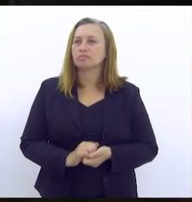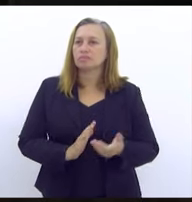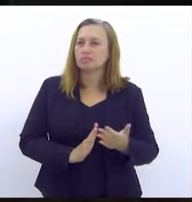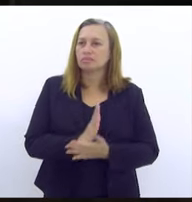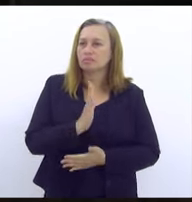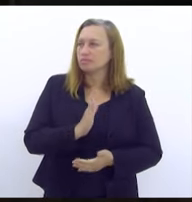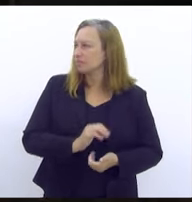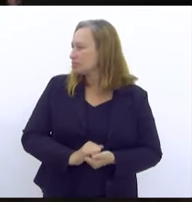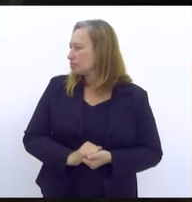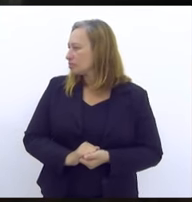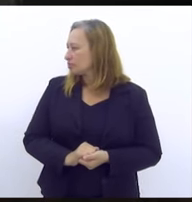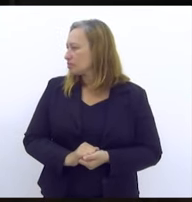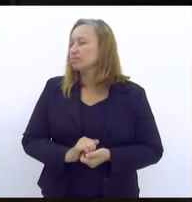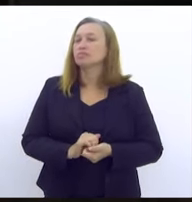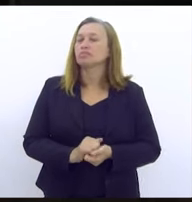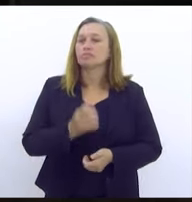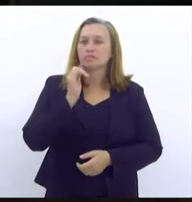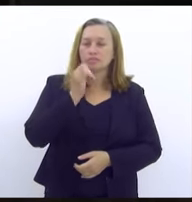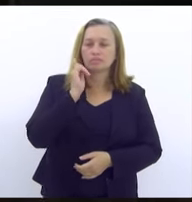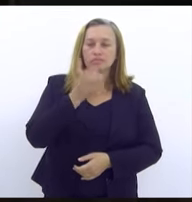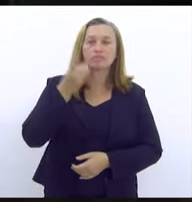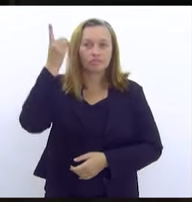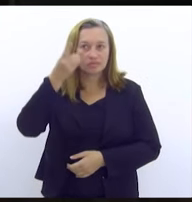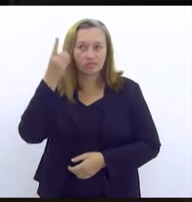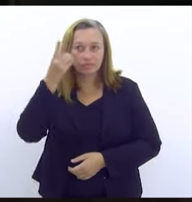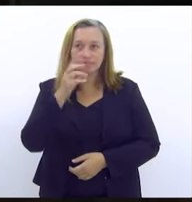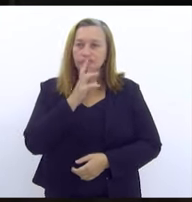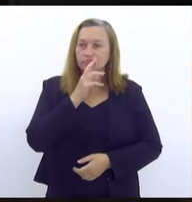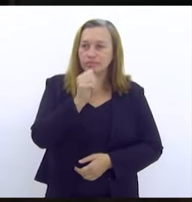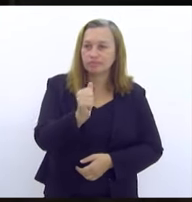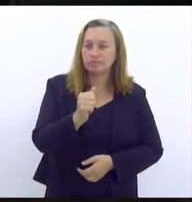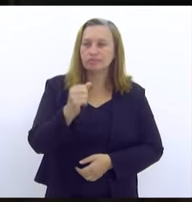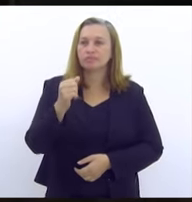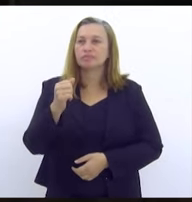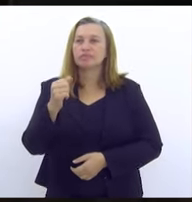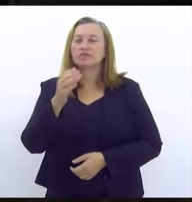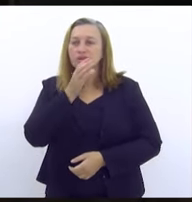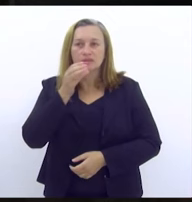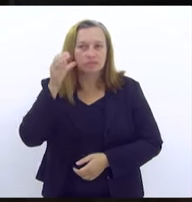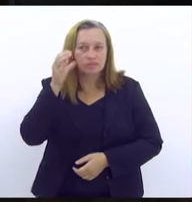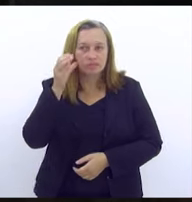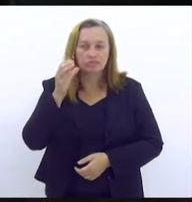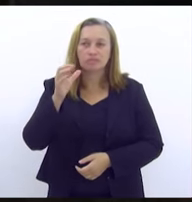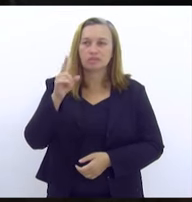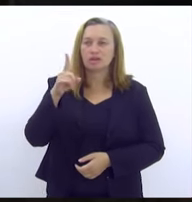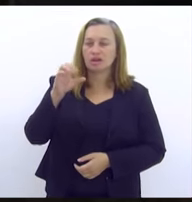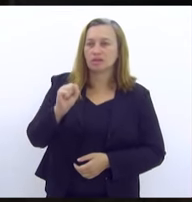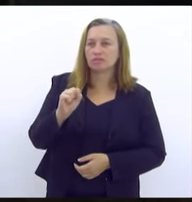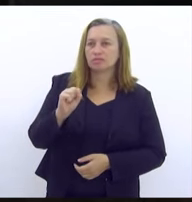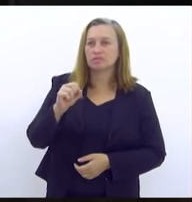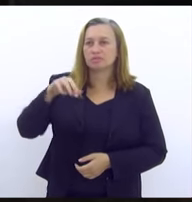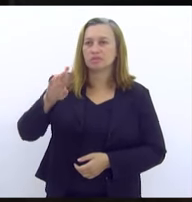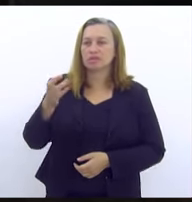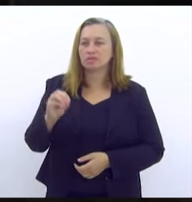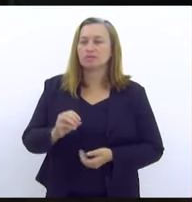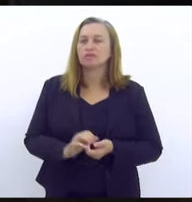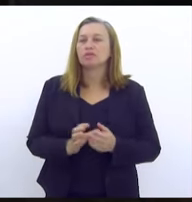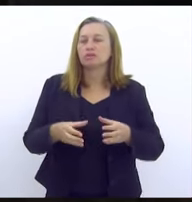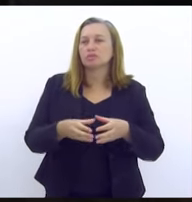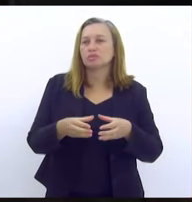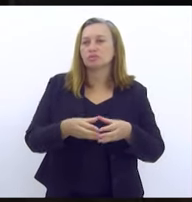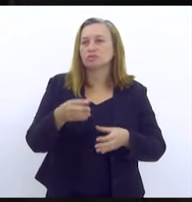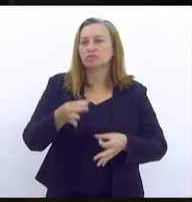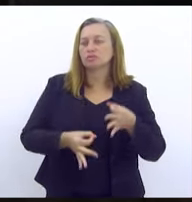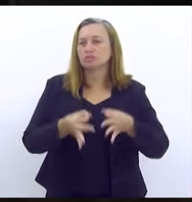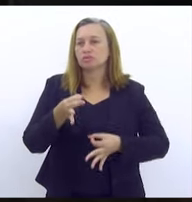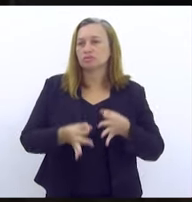favorável. Relatores, deputado Rodrigo Amorim, Célia Jordão, Luiz Paulo e Carlos Macedo. Pendente de pareceres das comissões de Constituição e